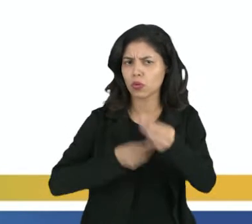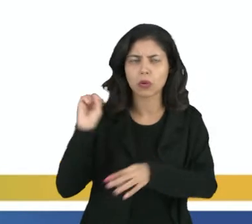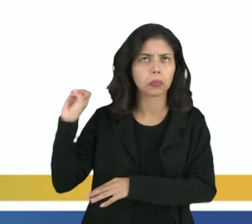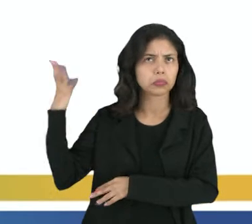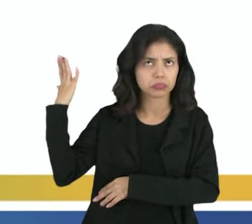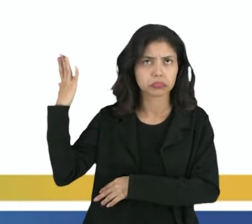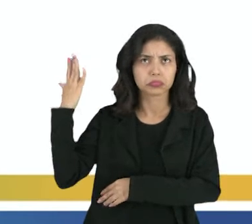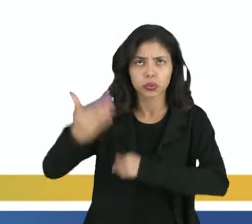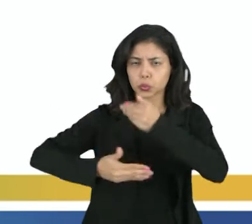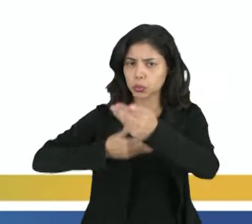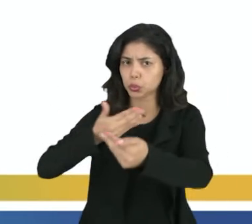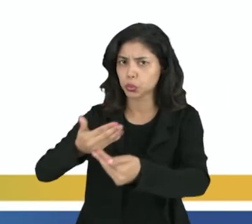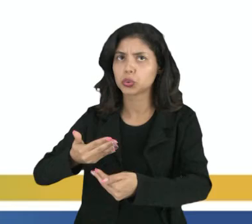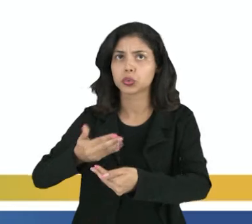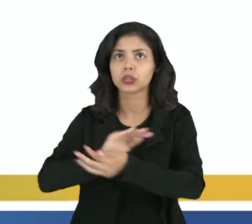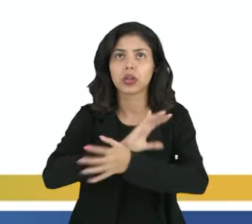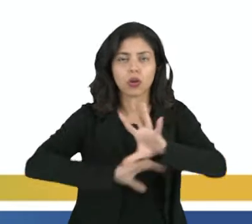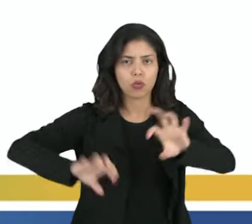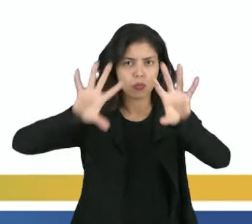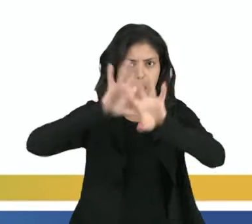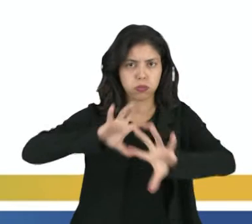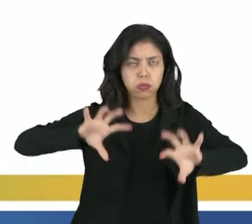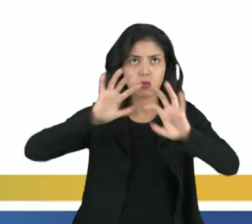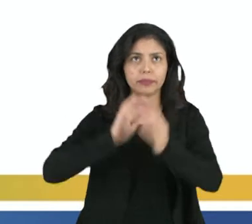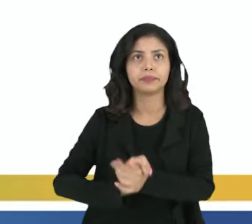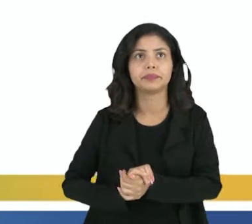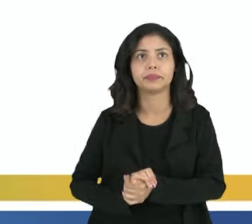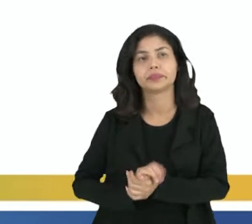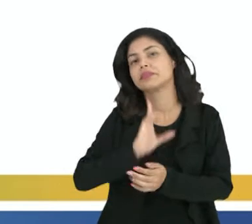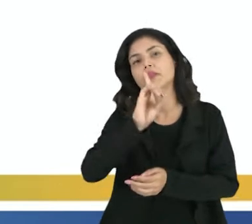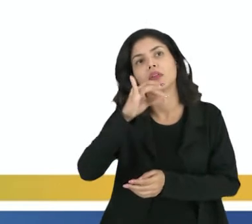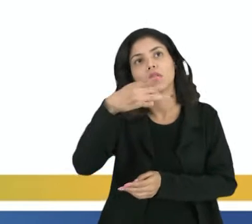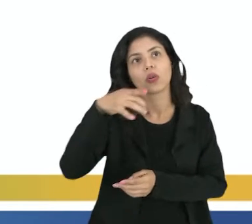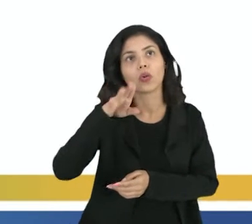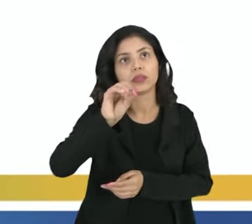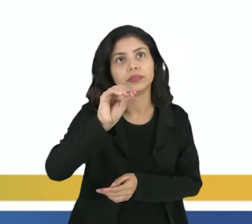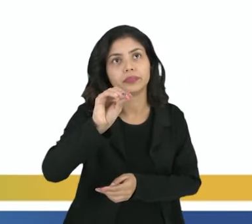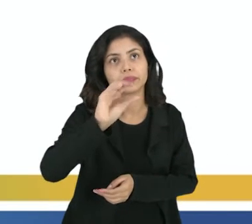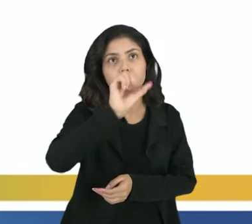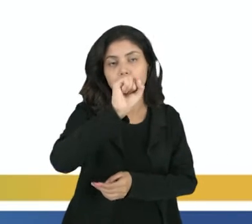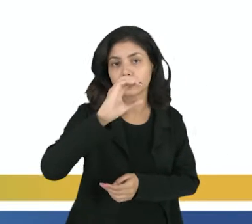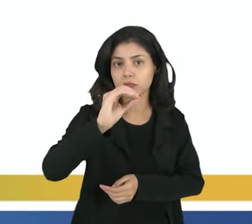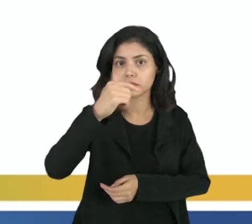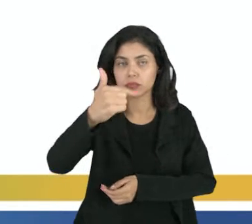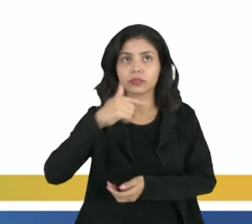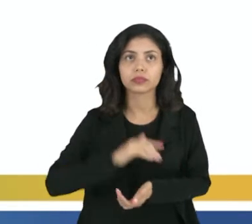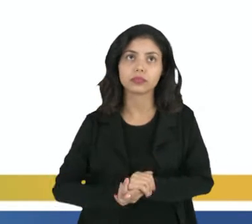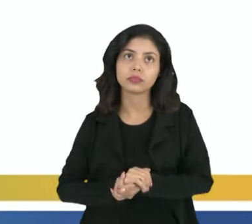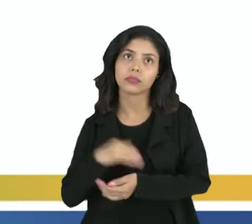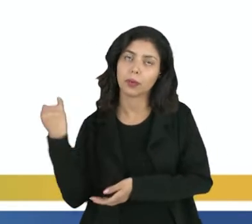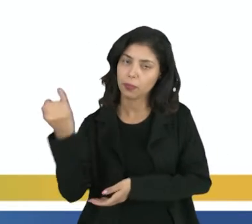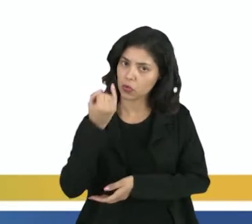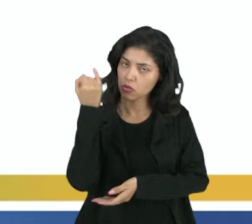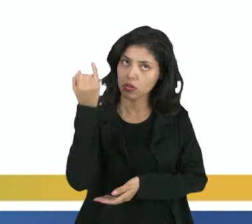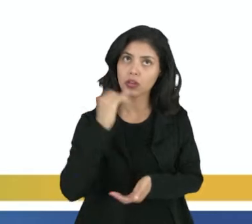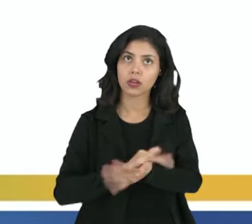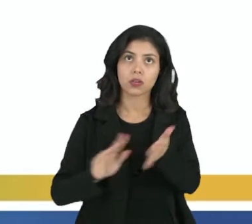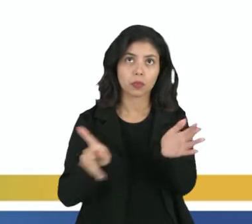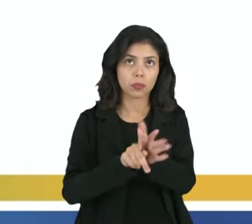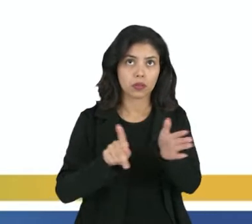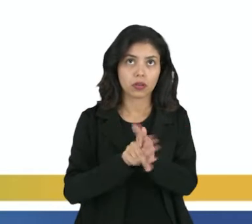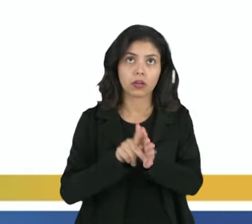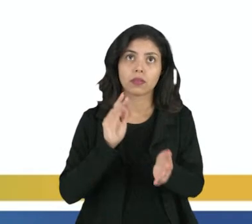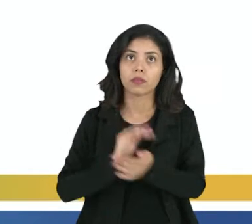em missão no processo de combustão desses poluentes estão nós temos aqui o dióxido de enxofre as principais